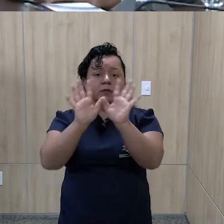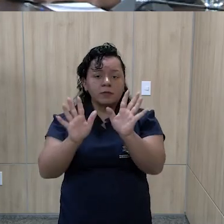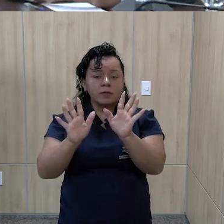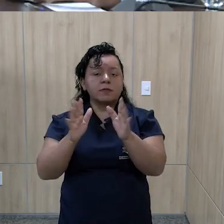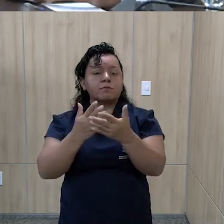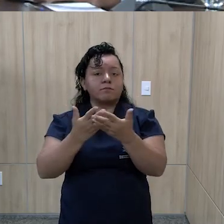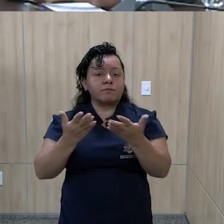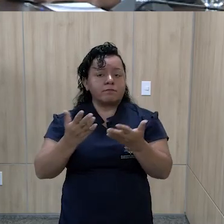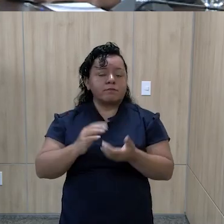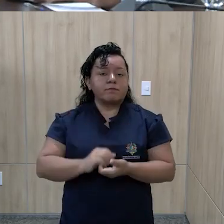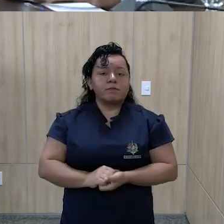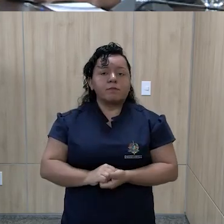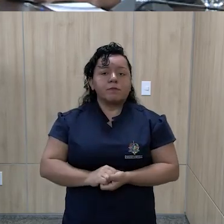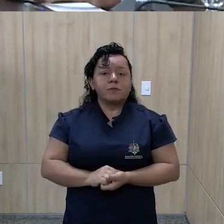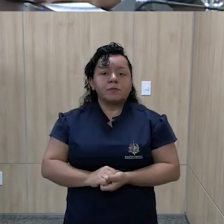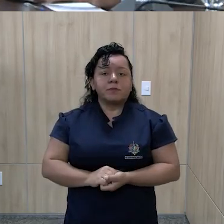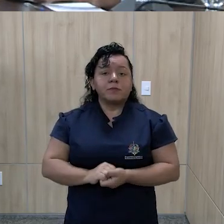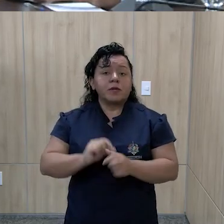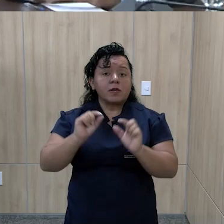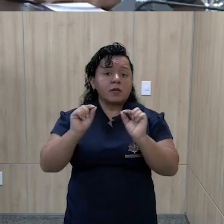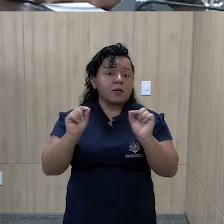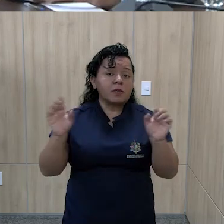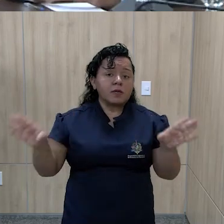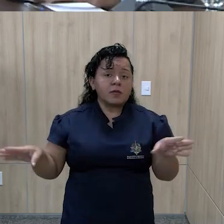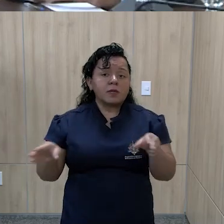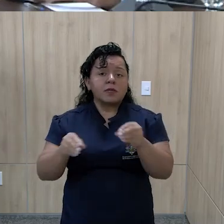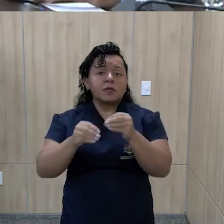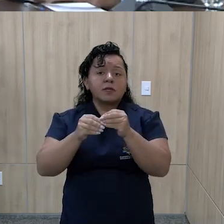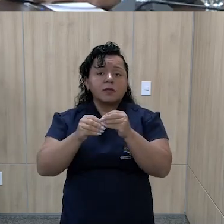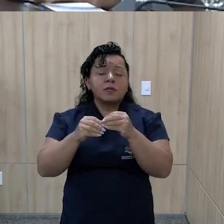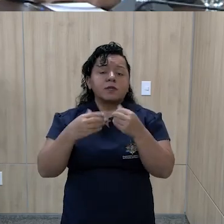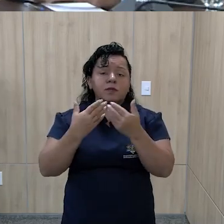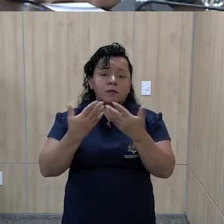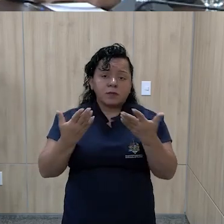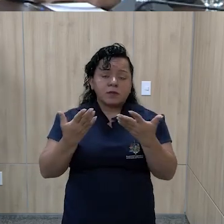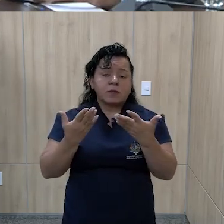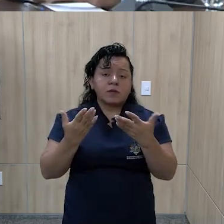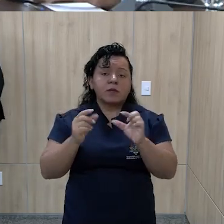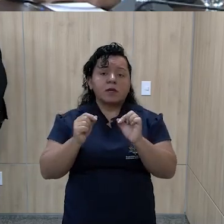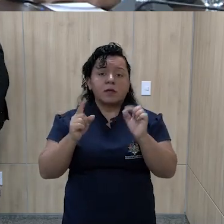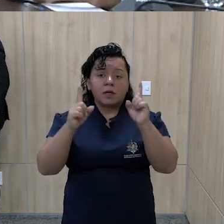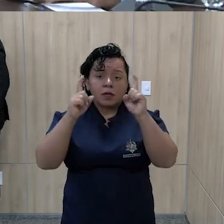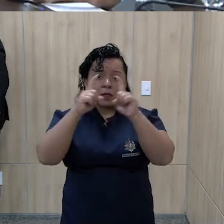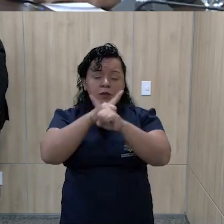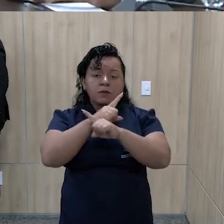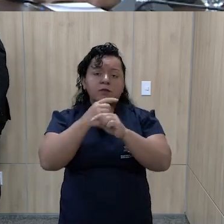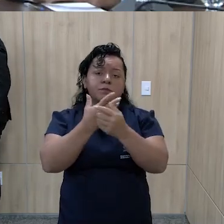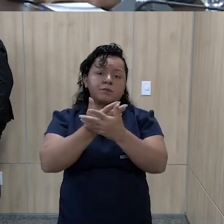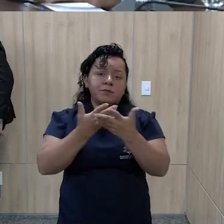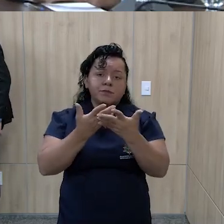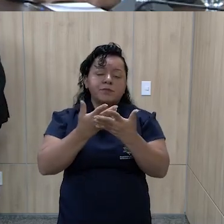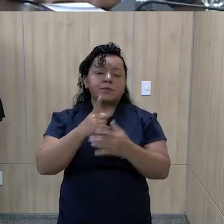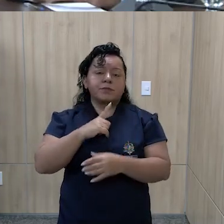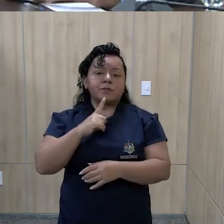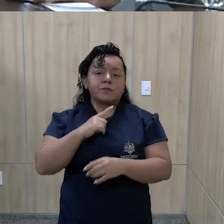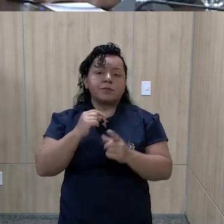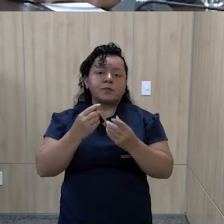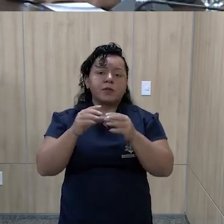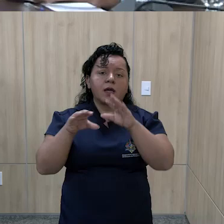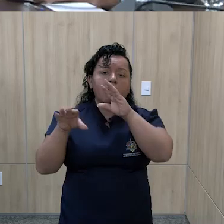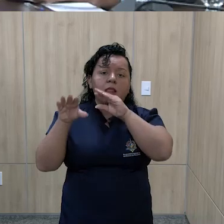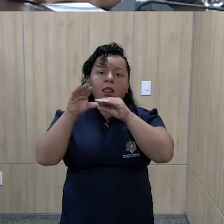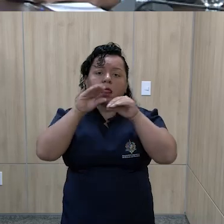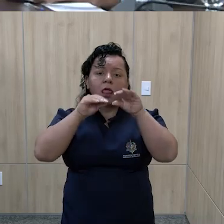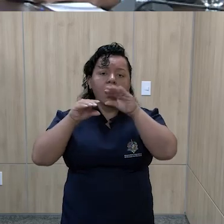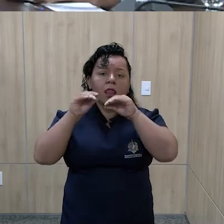um esclarecimento e que se resumem as dificuldades na articulação da fala então não verifico